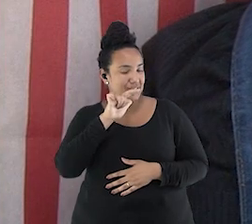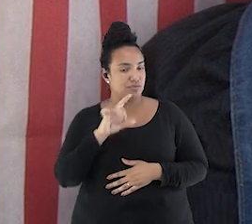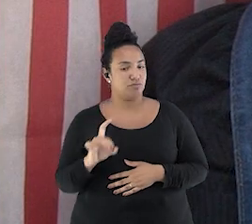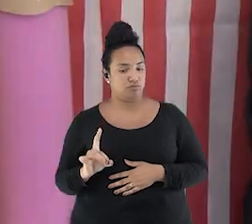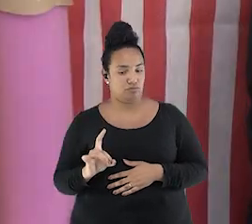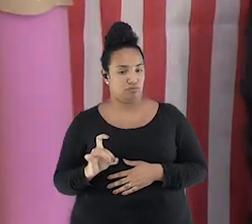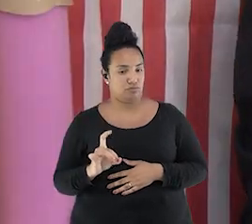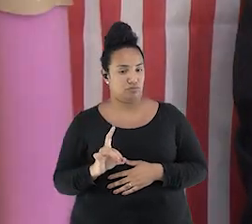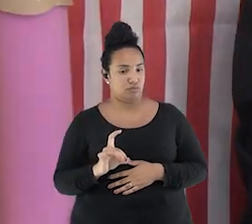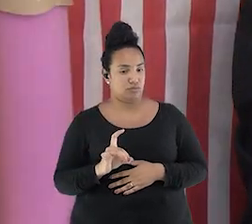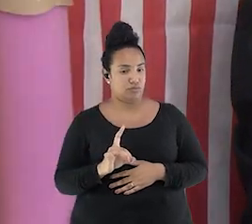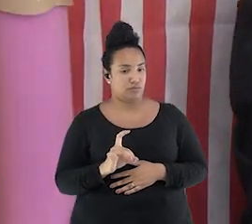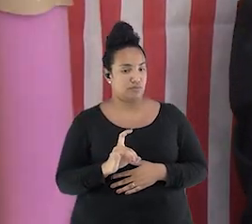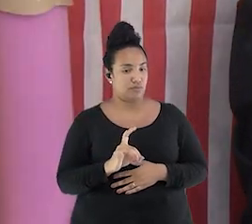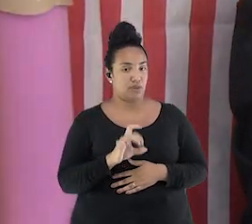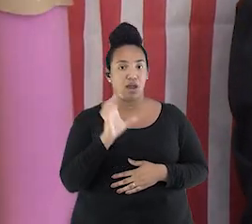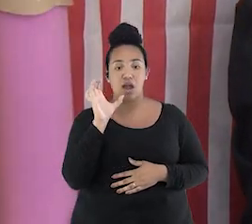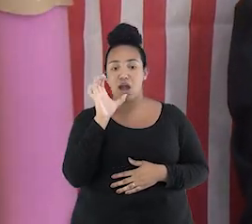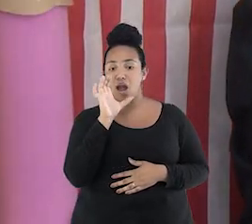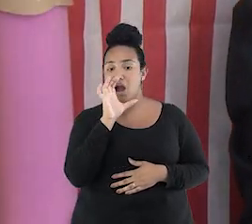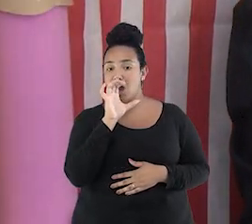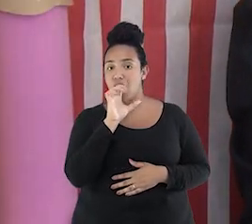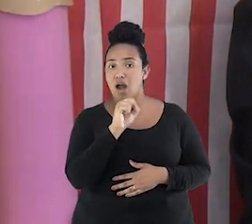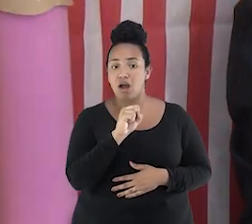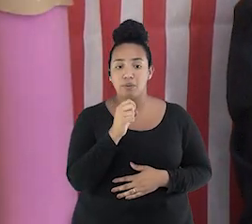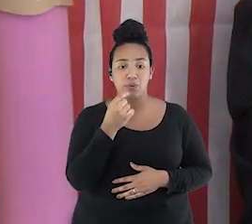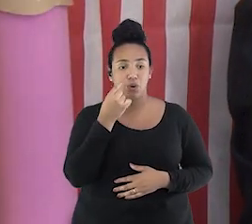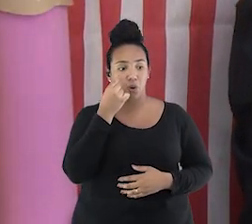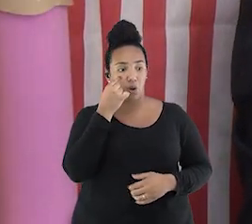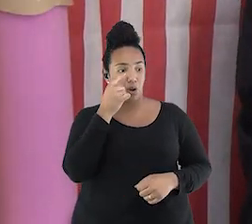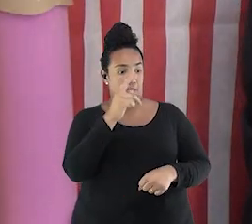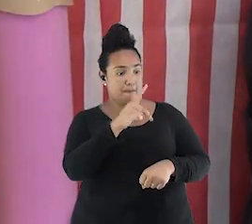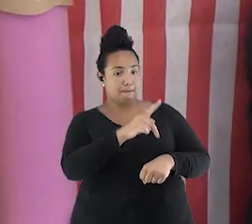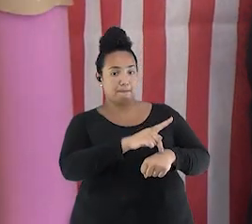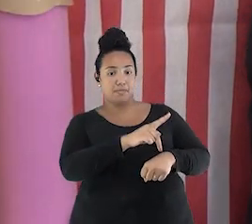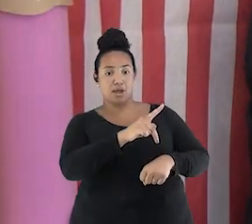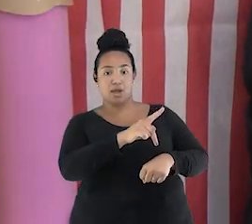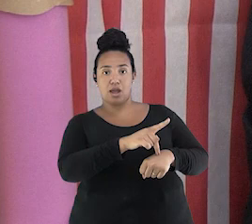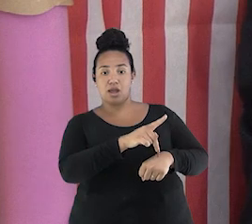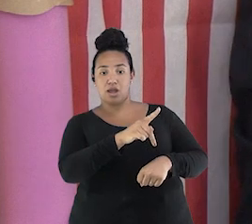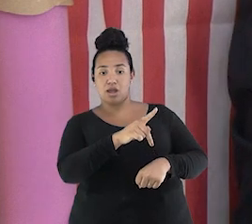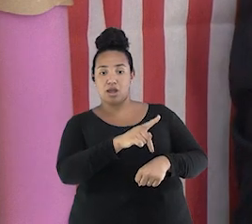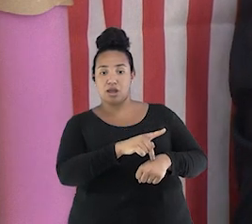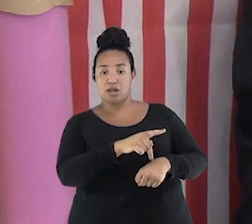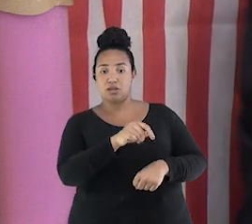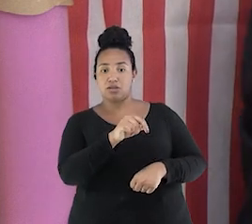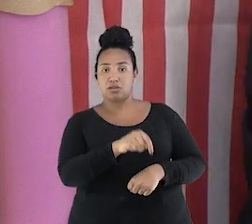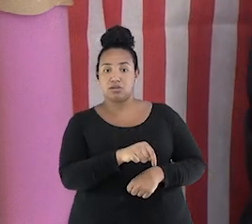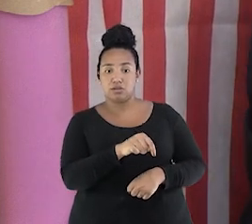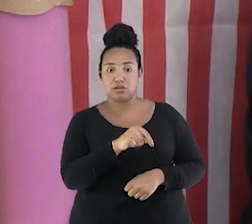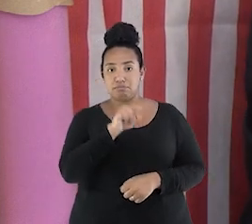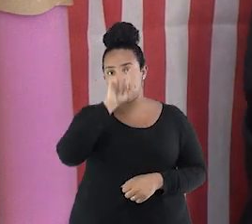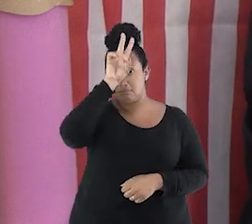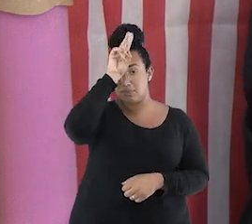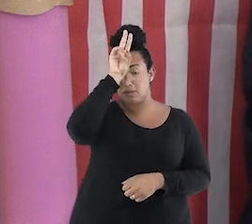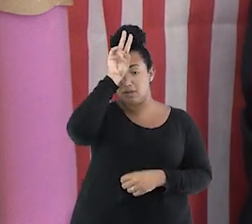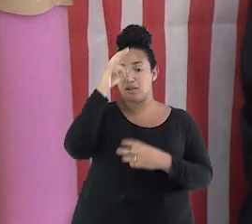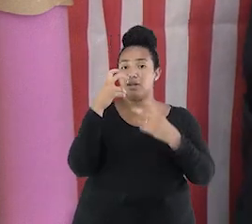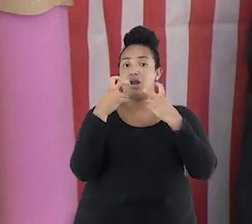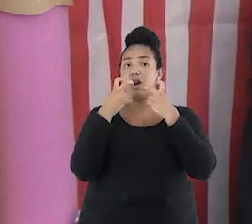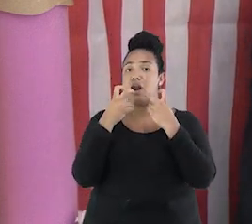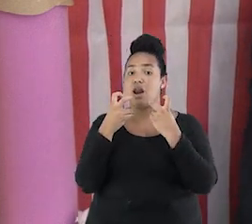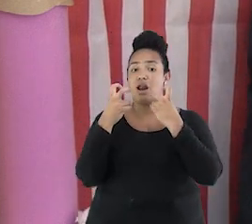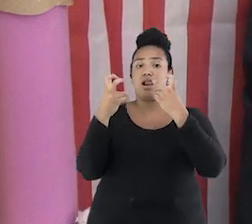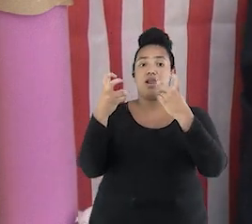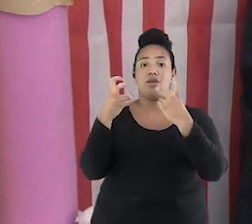mais depressa. Olha a pedra no caminho! Gritou nesse instante João Barata do Mato,